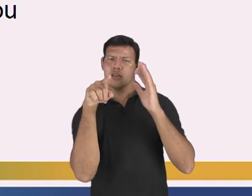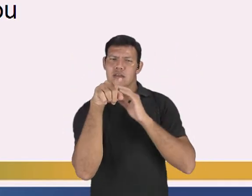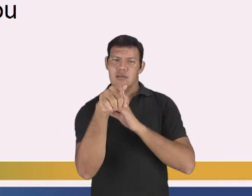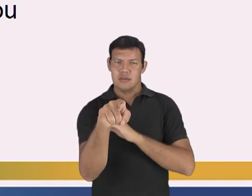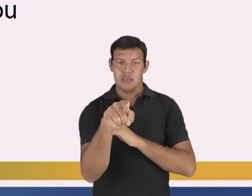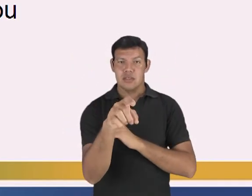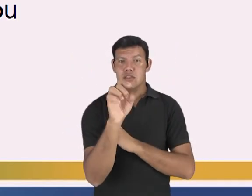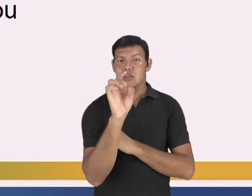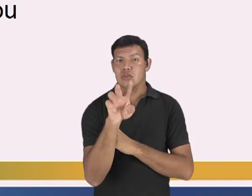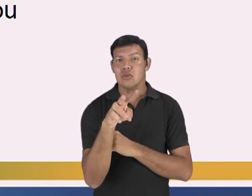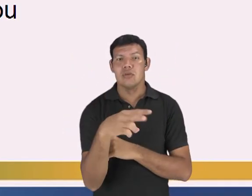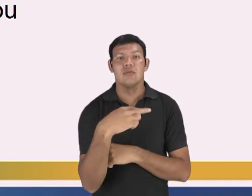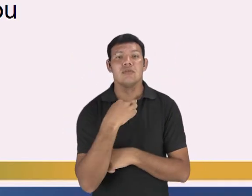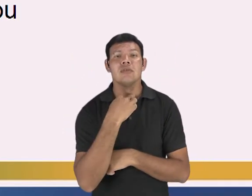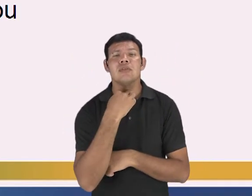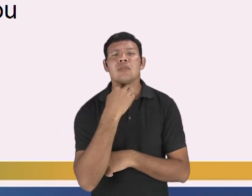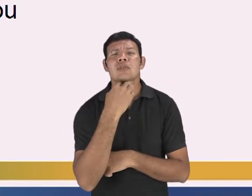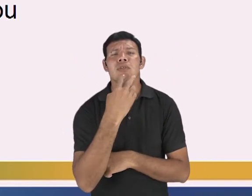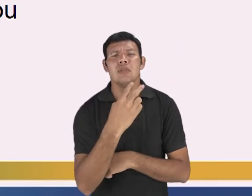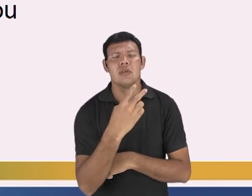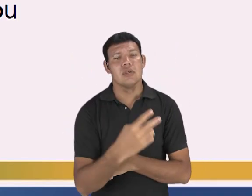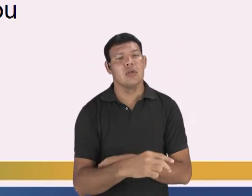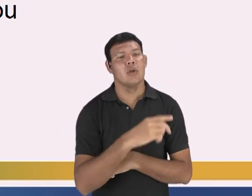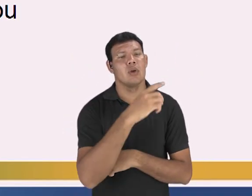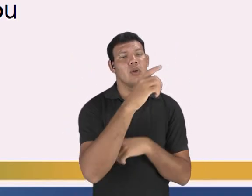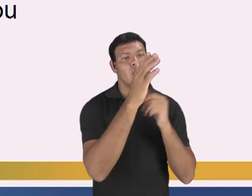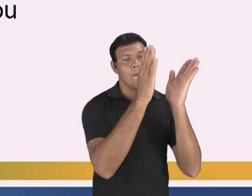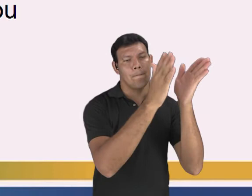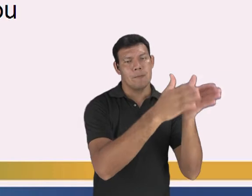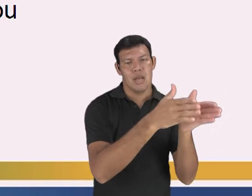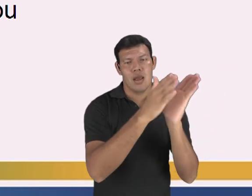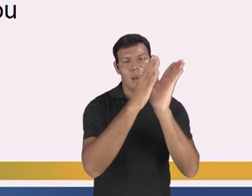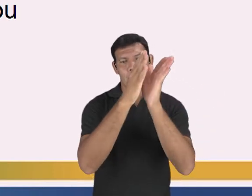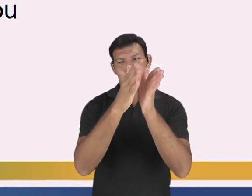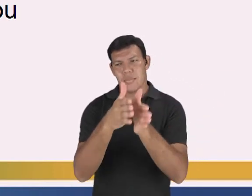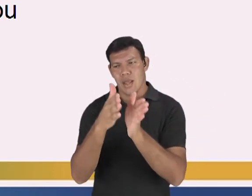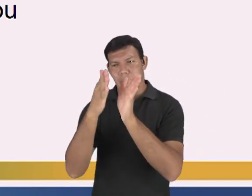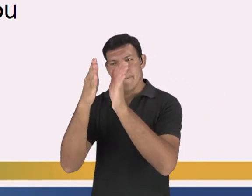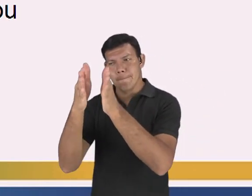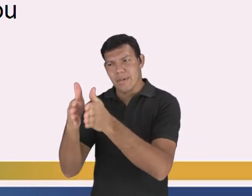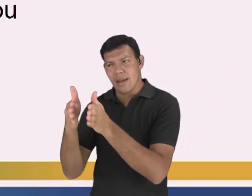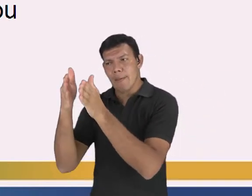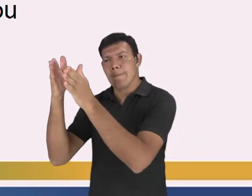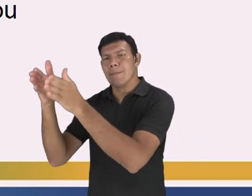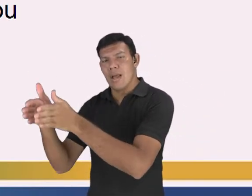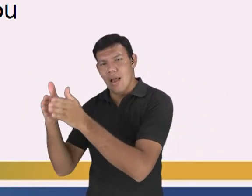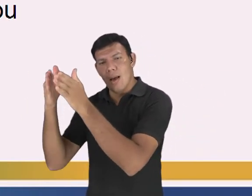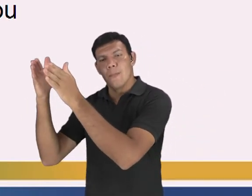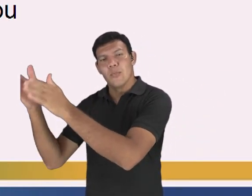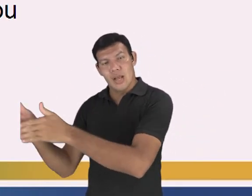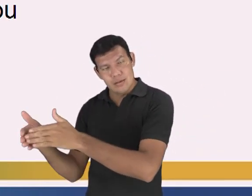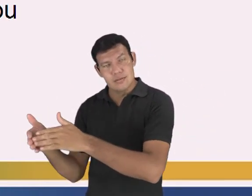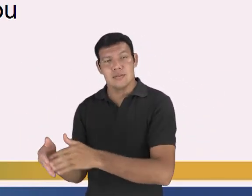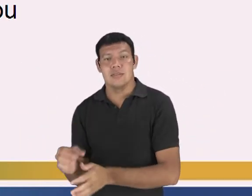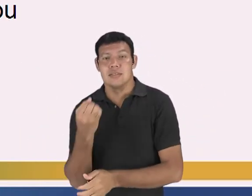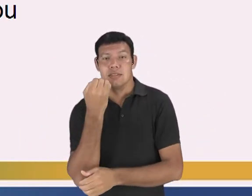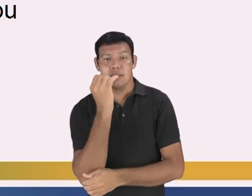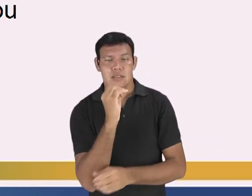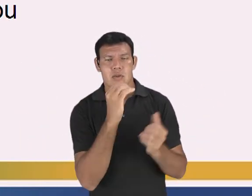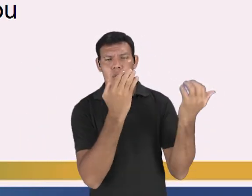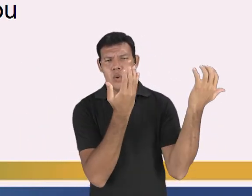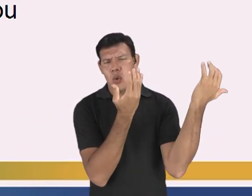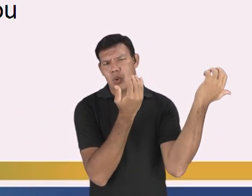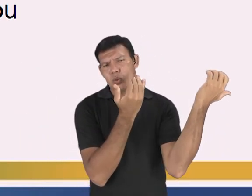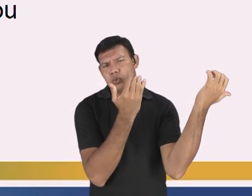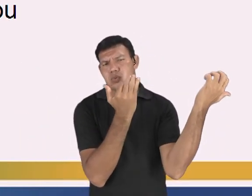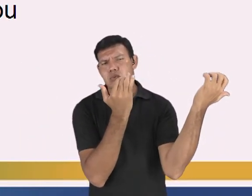consigo emitir uma nota por vez. Então, eu crio uma melodia. Se eu toco uma flauta,